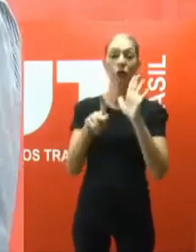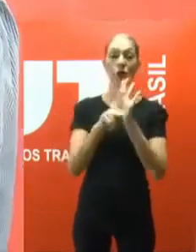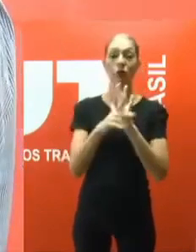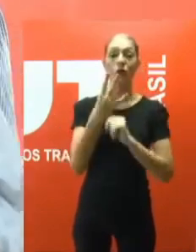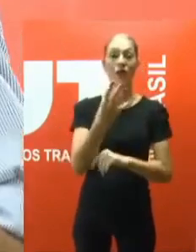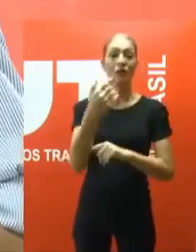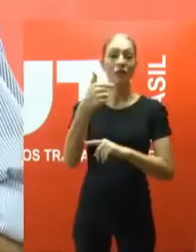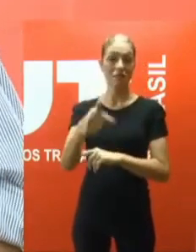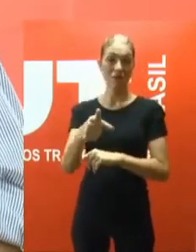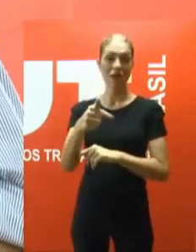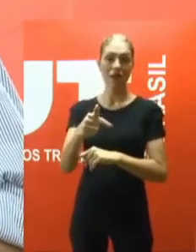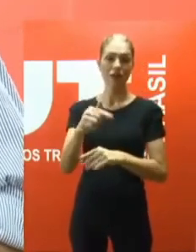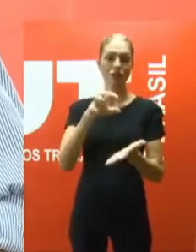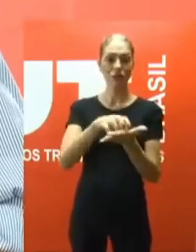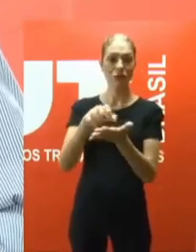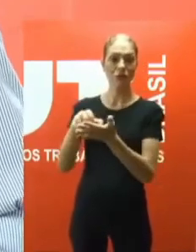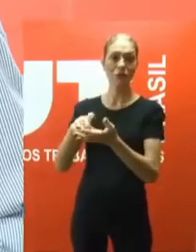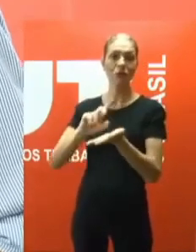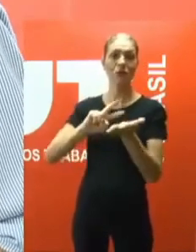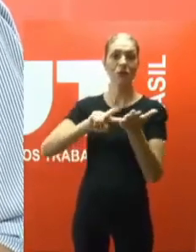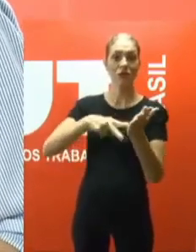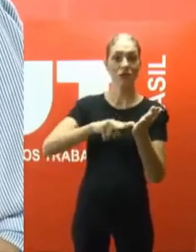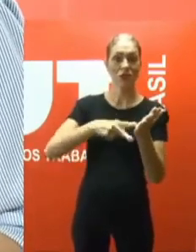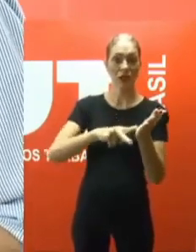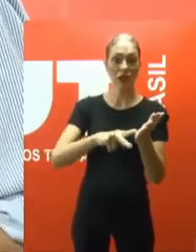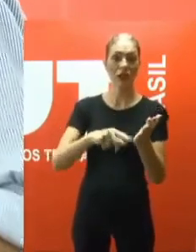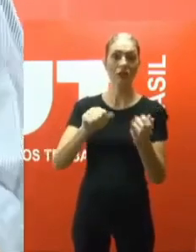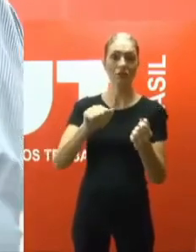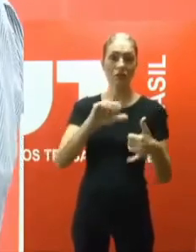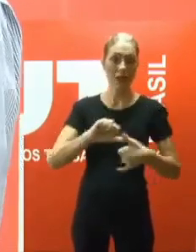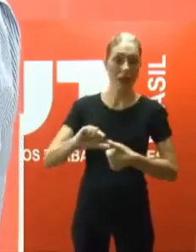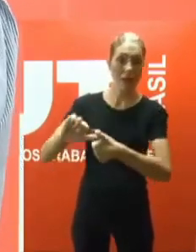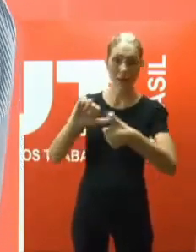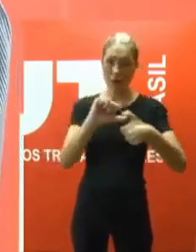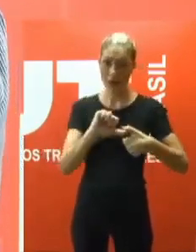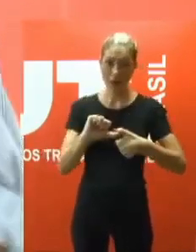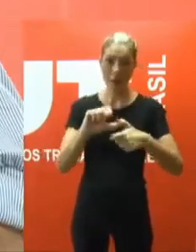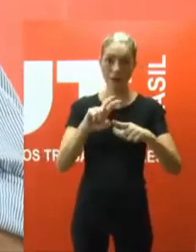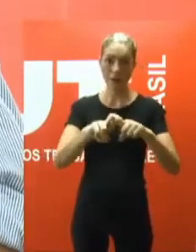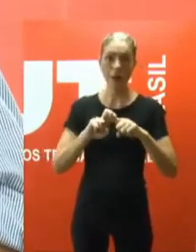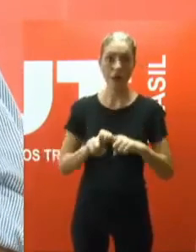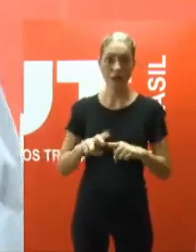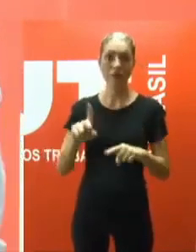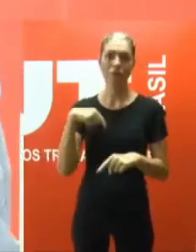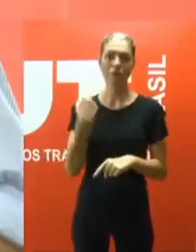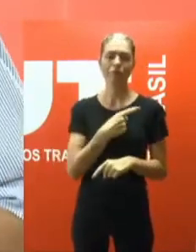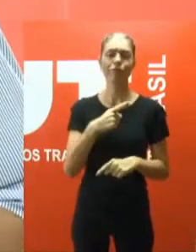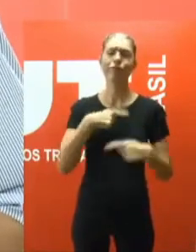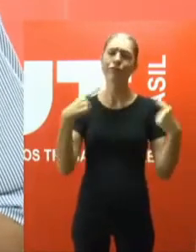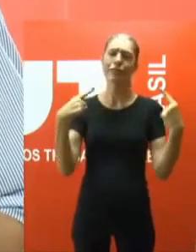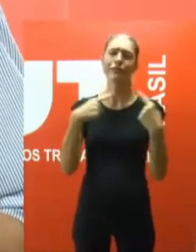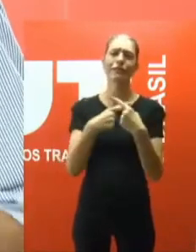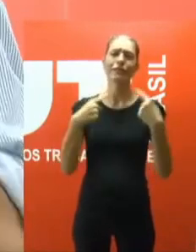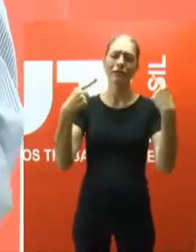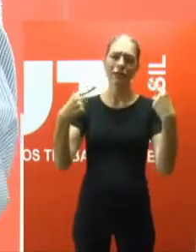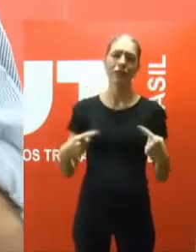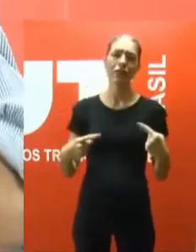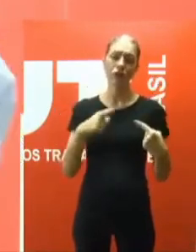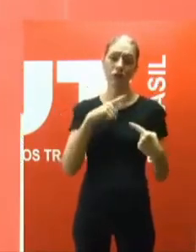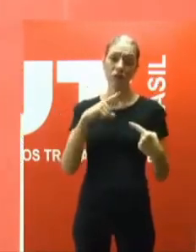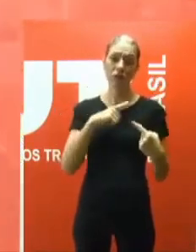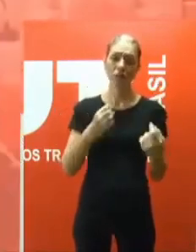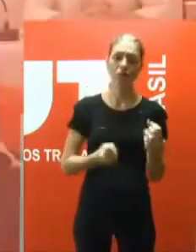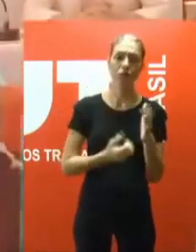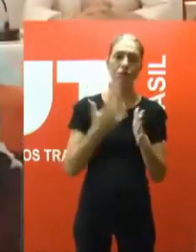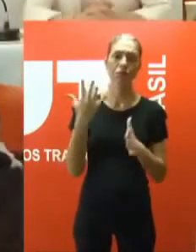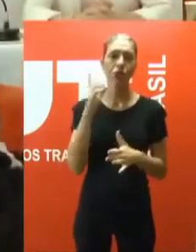os 55 milhões de trabalhadores que representamos. A gente tem muitos desafios, muitos. Cada dia